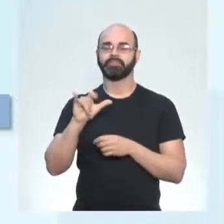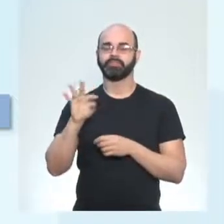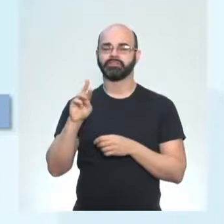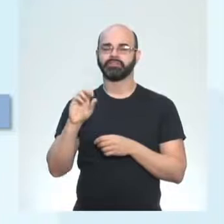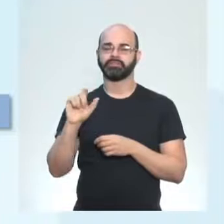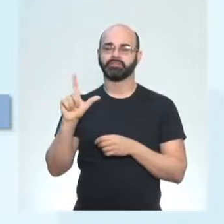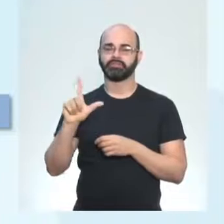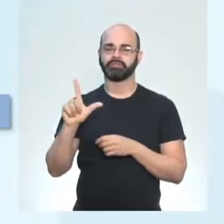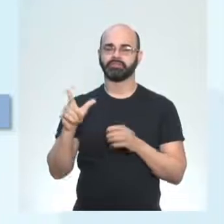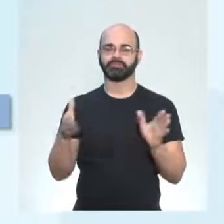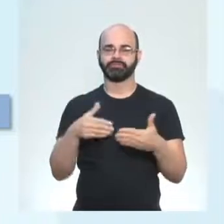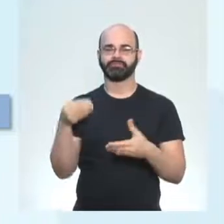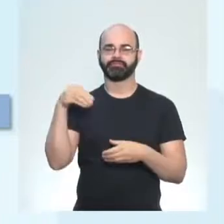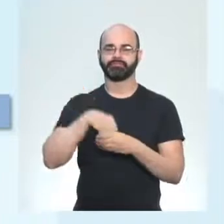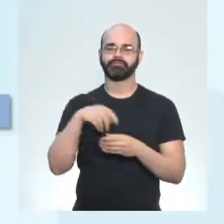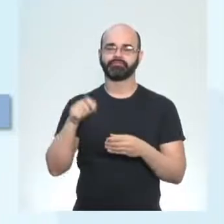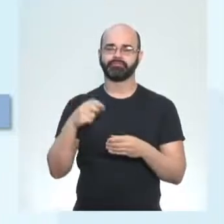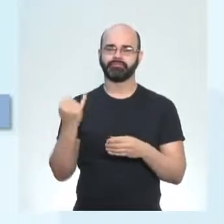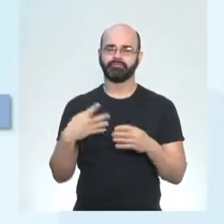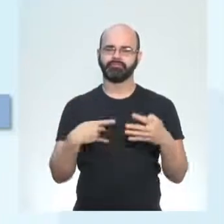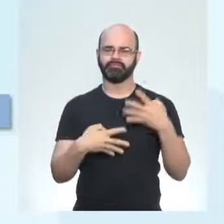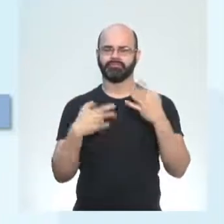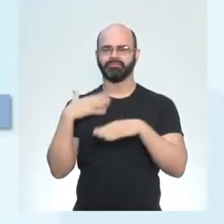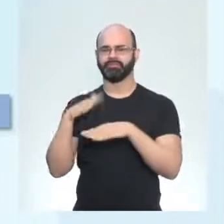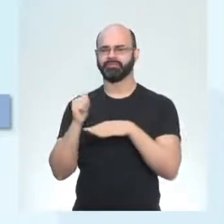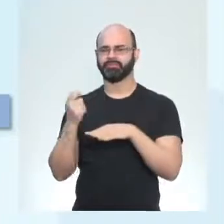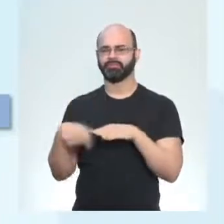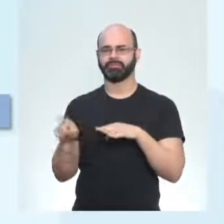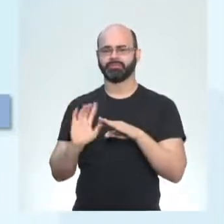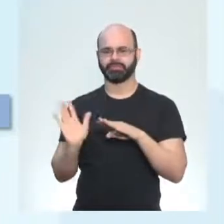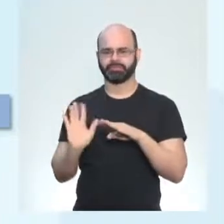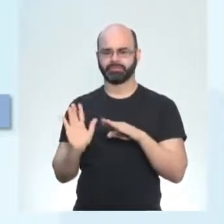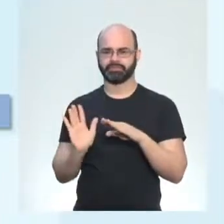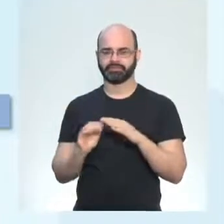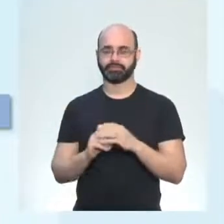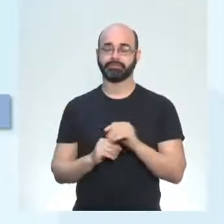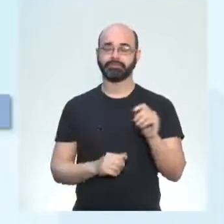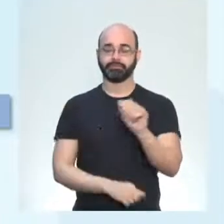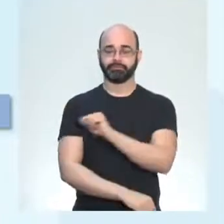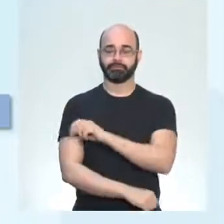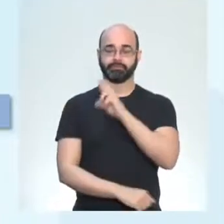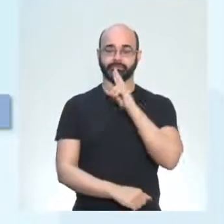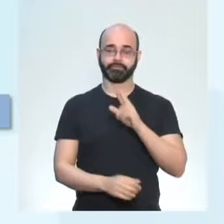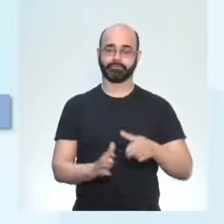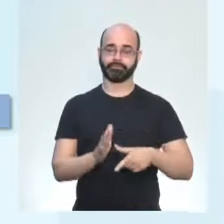não vou nem chamar o chat. Não, beleza. Só antes eu queria falar, então, já antes dos alunos responderem